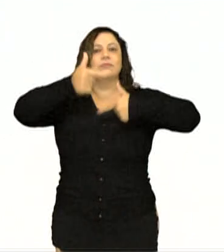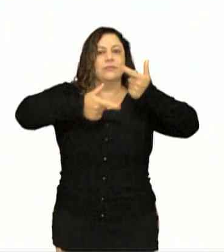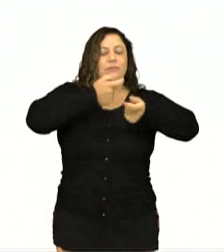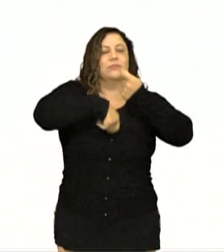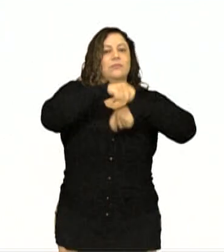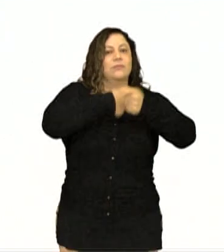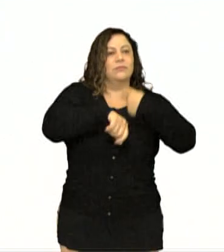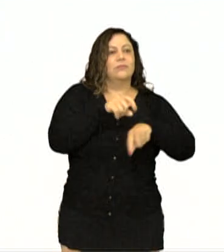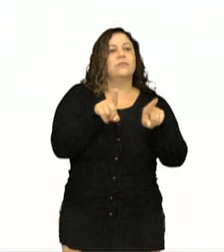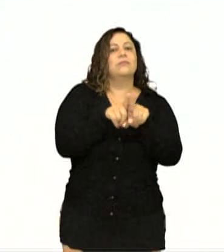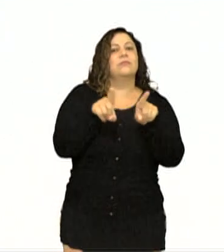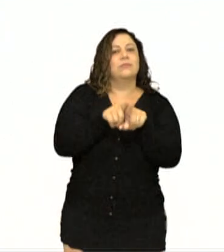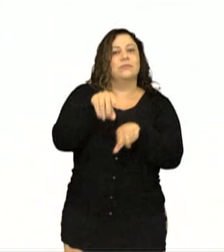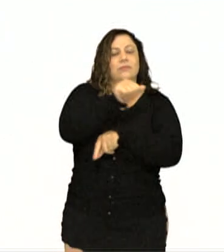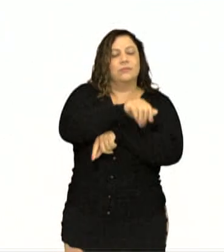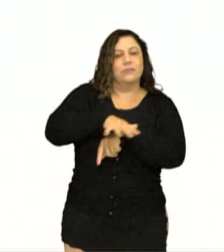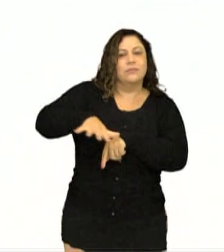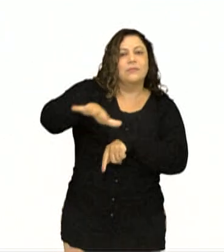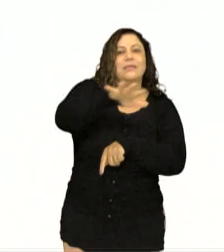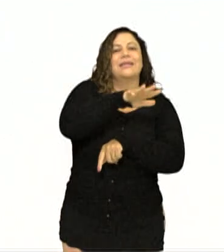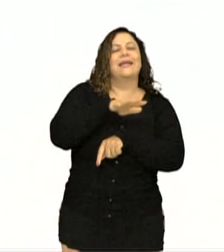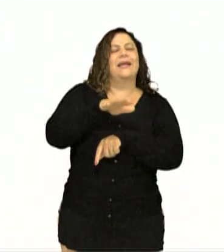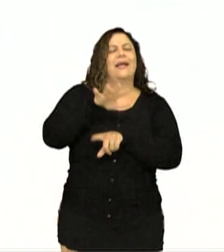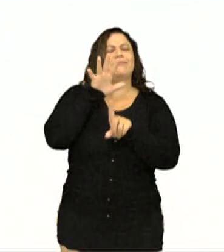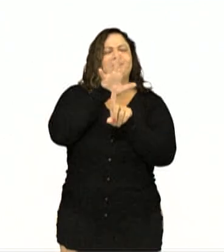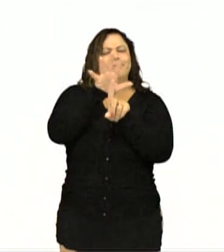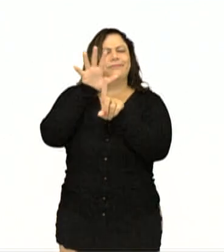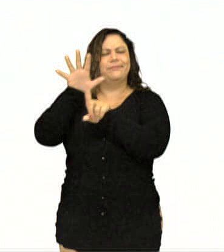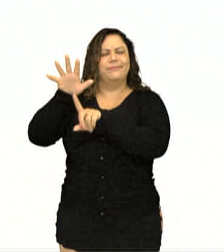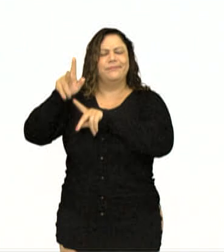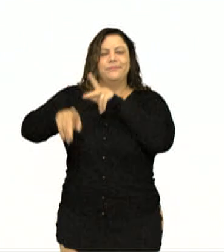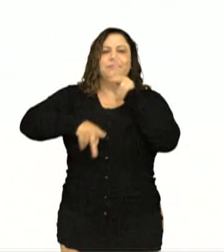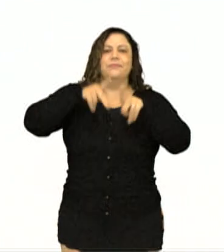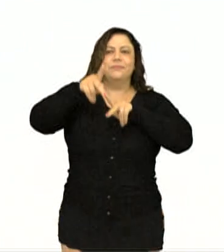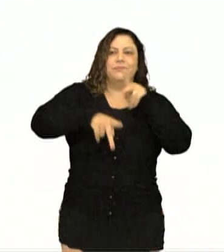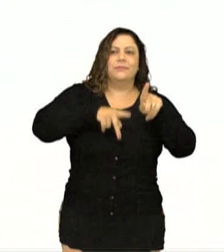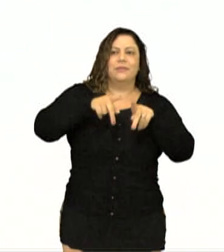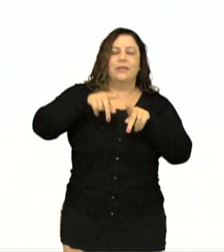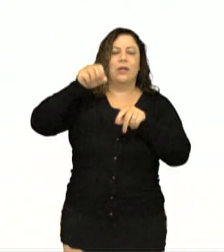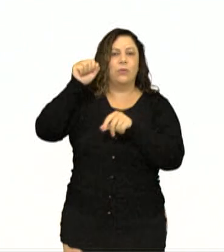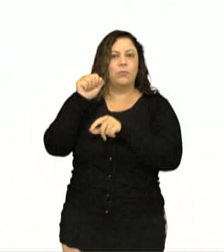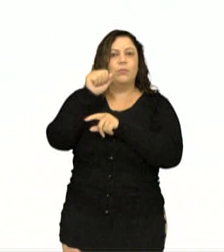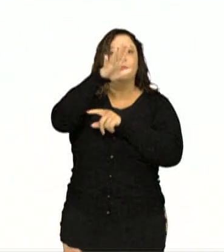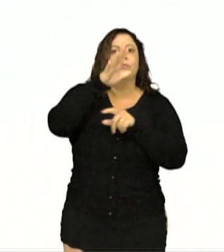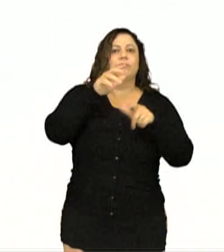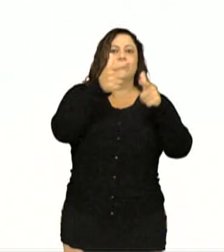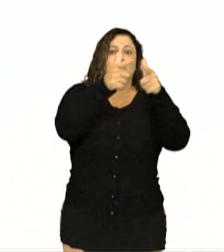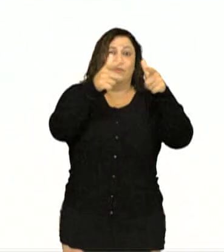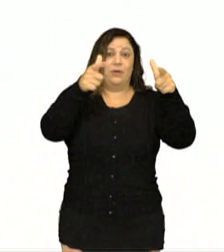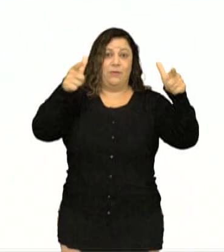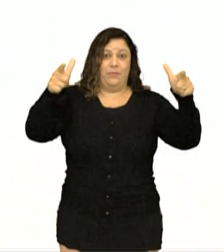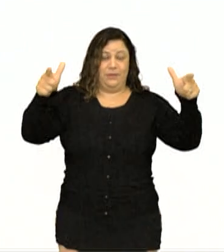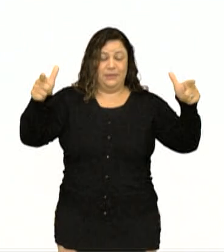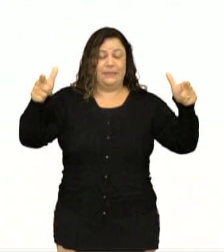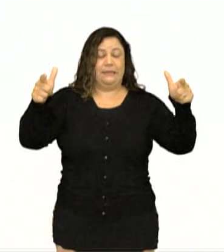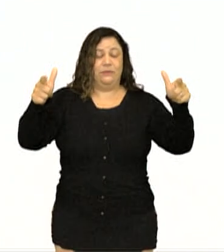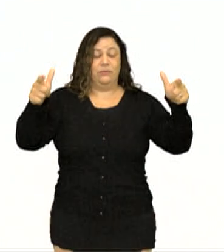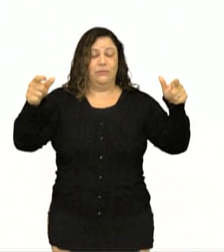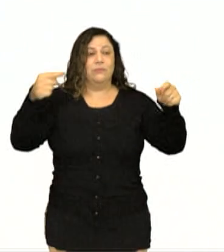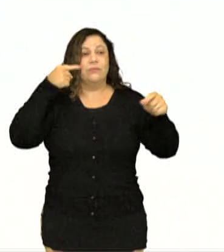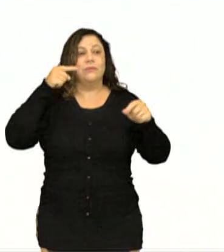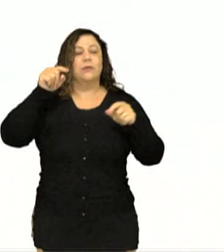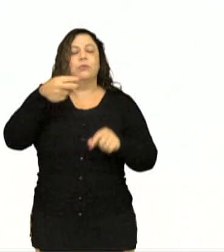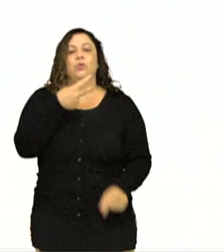também desta área vão atraindo população, essa mancha urbana vai aumentando de tamanho. Quando a gente chega